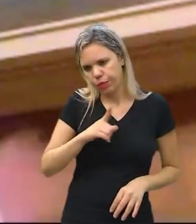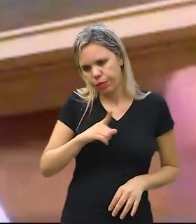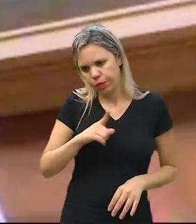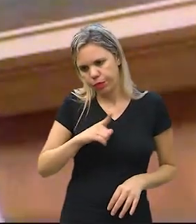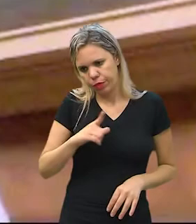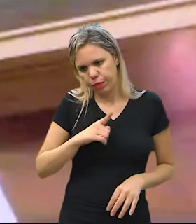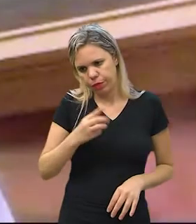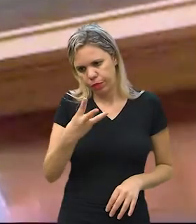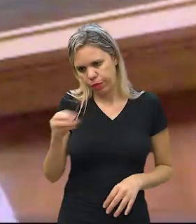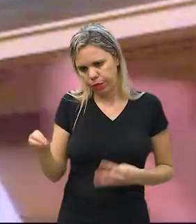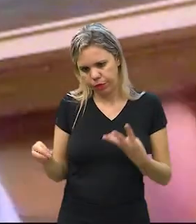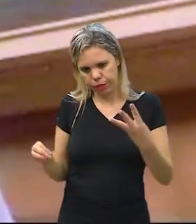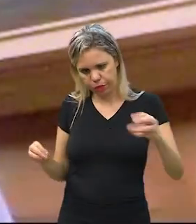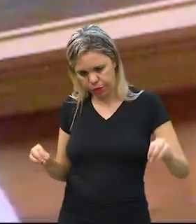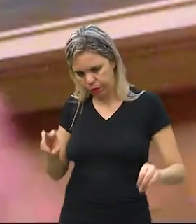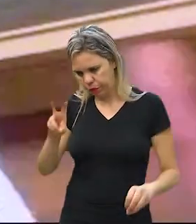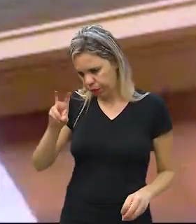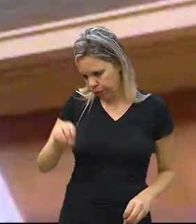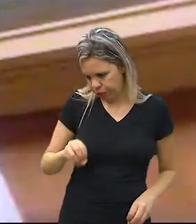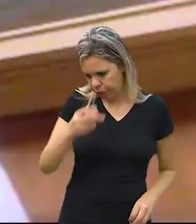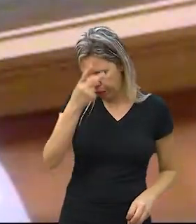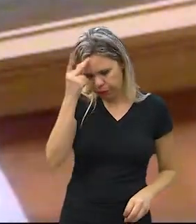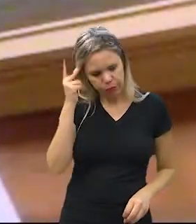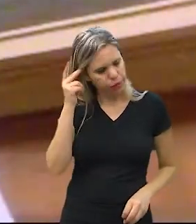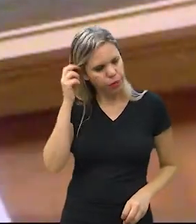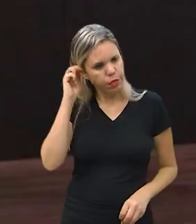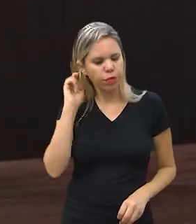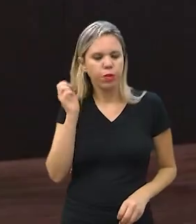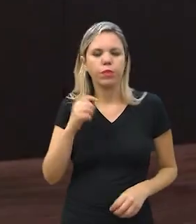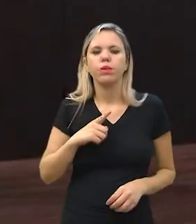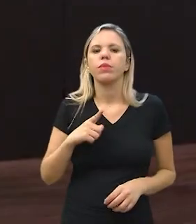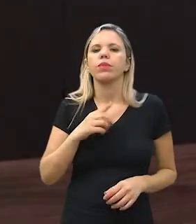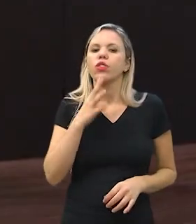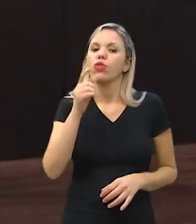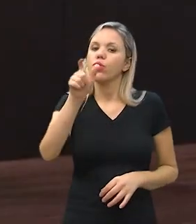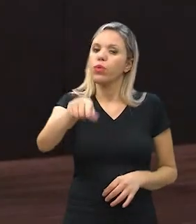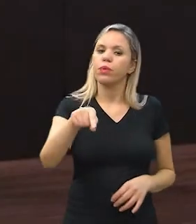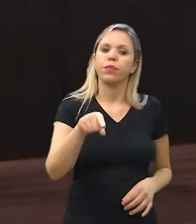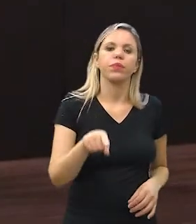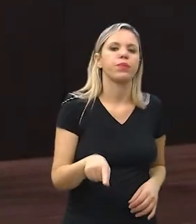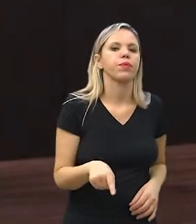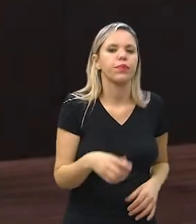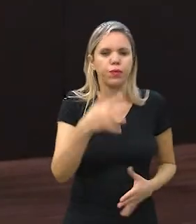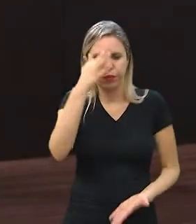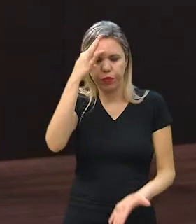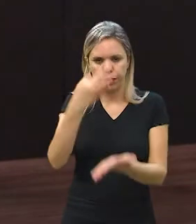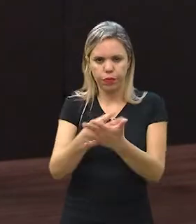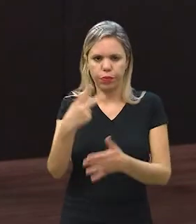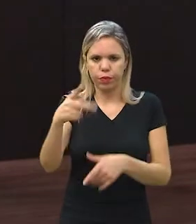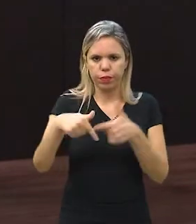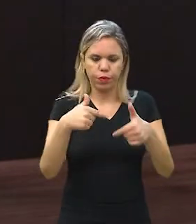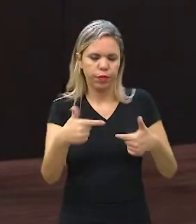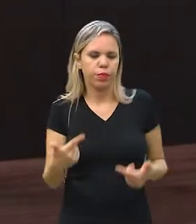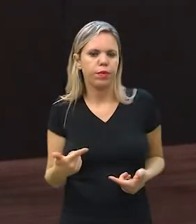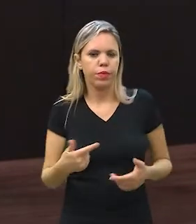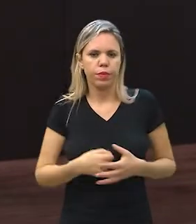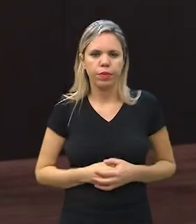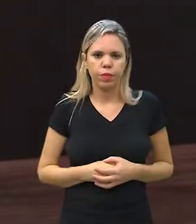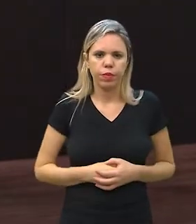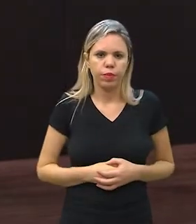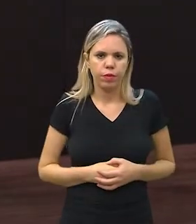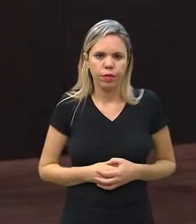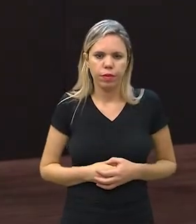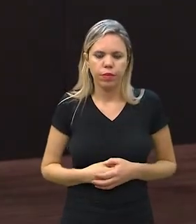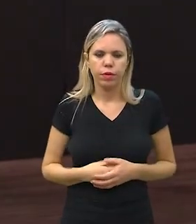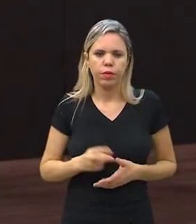tem um grupo de 30, 40, 50 pessoas que te conhecem, que confiam no seu trabalho e, mais do que